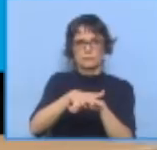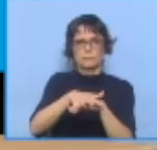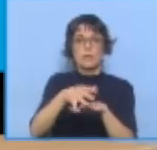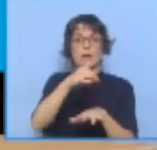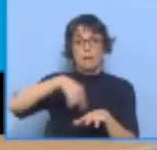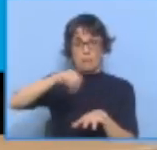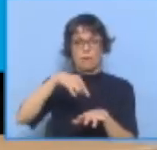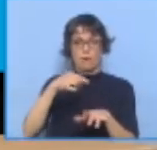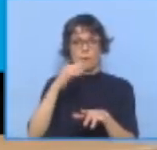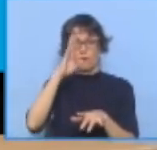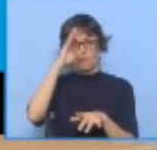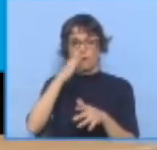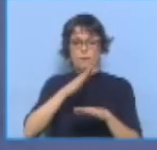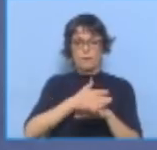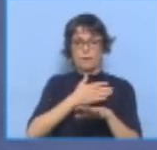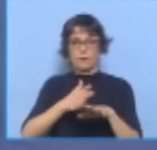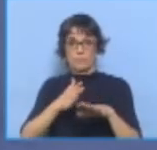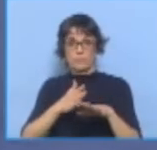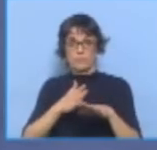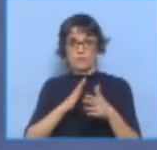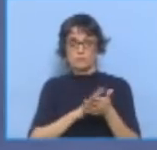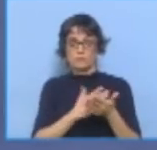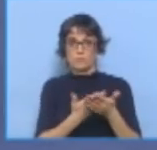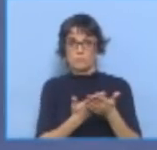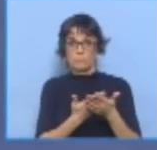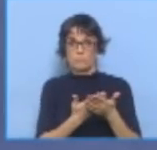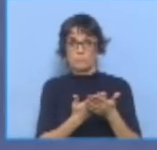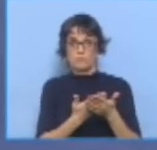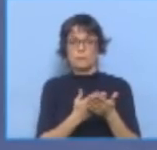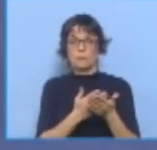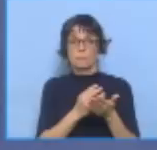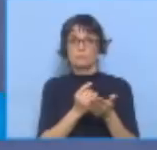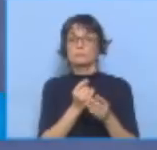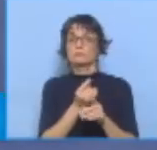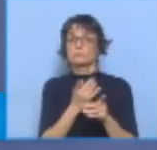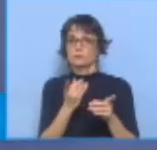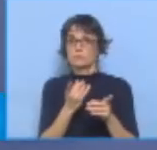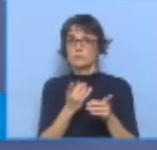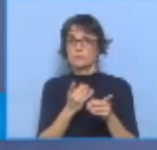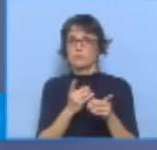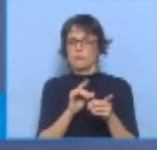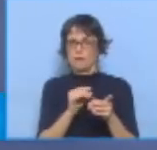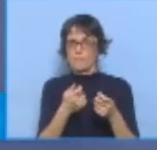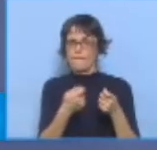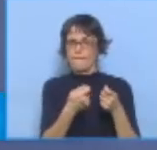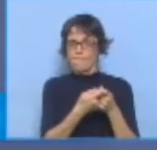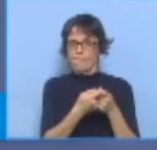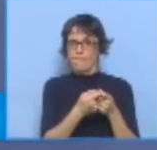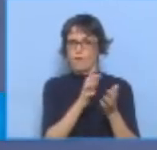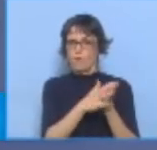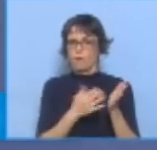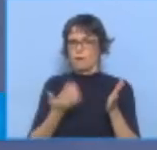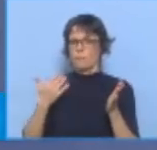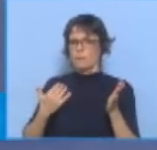sempre uma tradução que é, por várias razões, mais fiel ao texto original, vamos dizer assim,